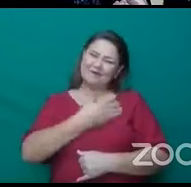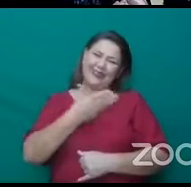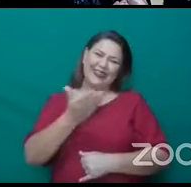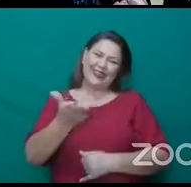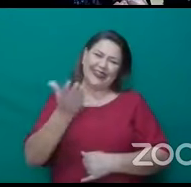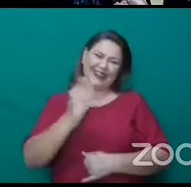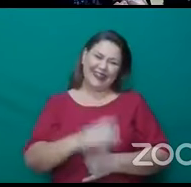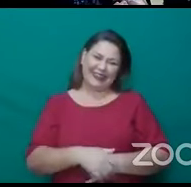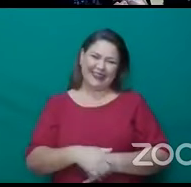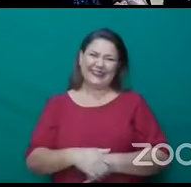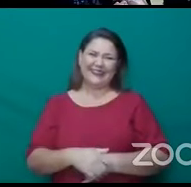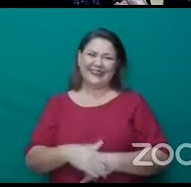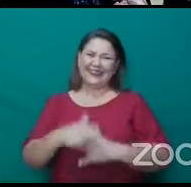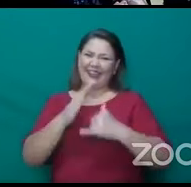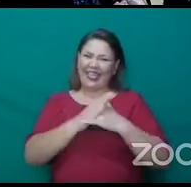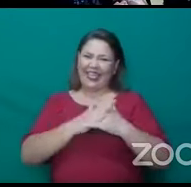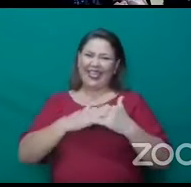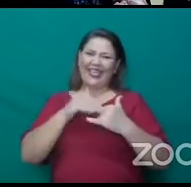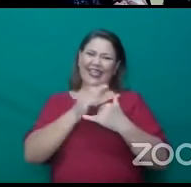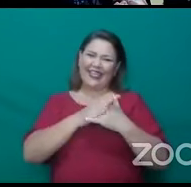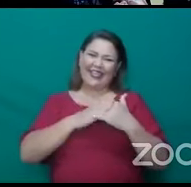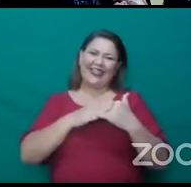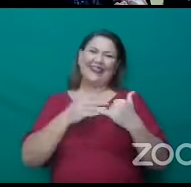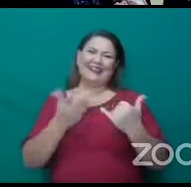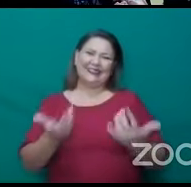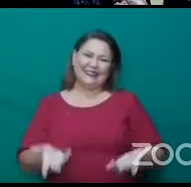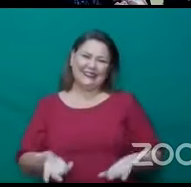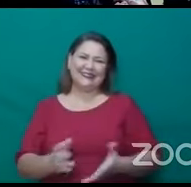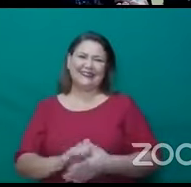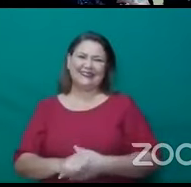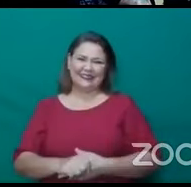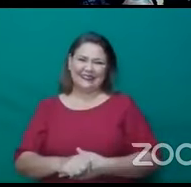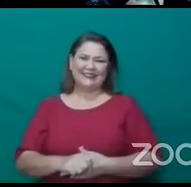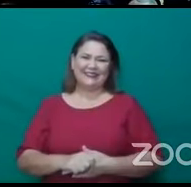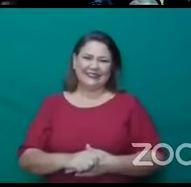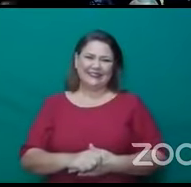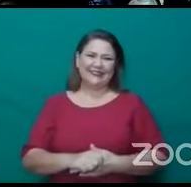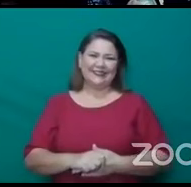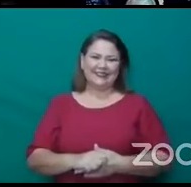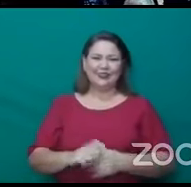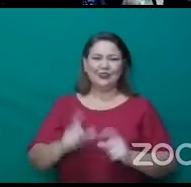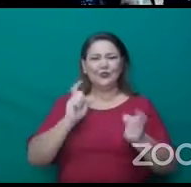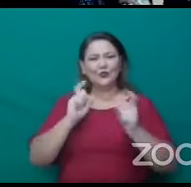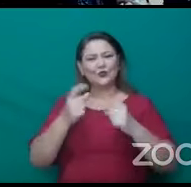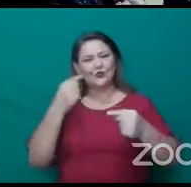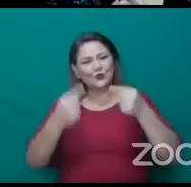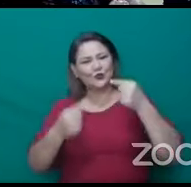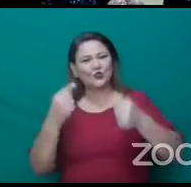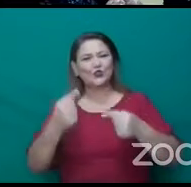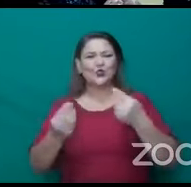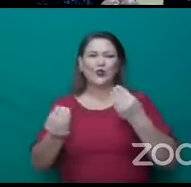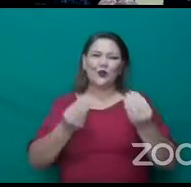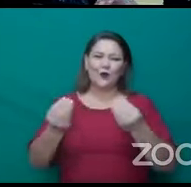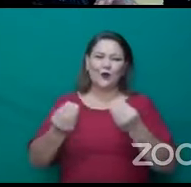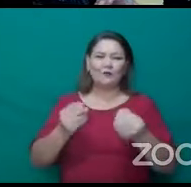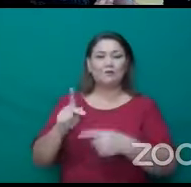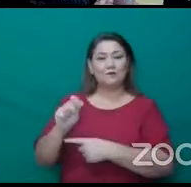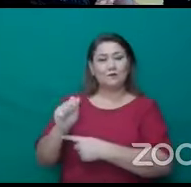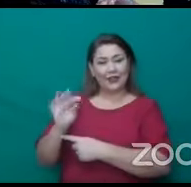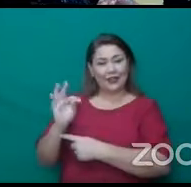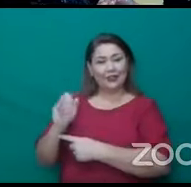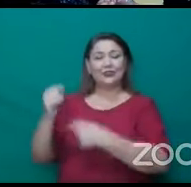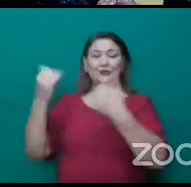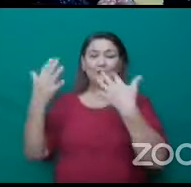ela é vegetariana. Tá vendo aí, ó, tá discutindo o assunto. A Paty falou que cangaço é o